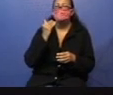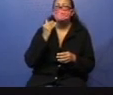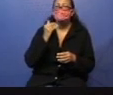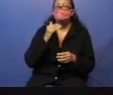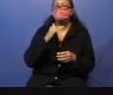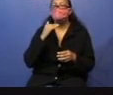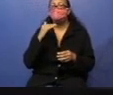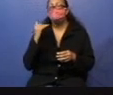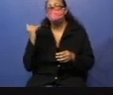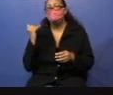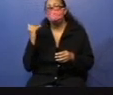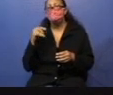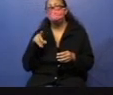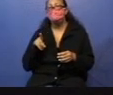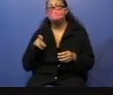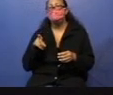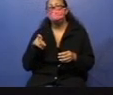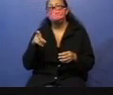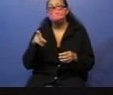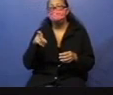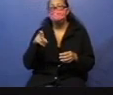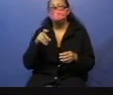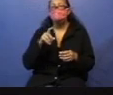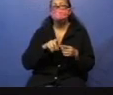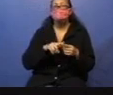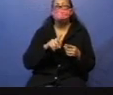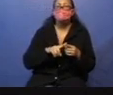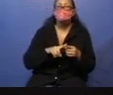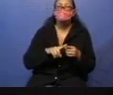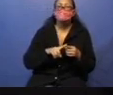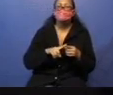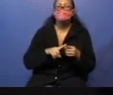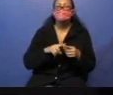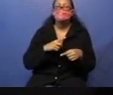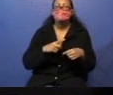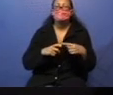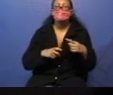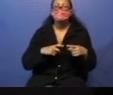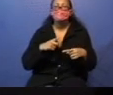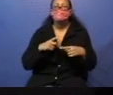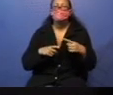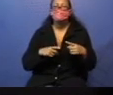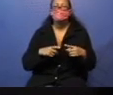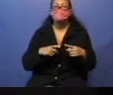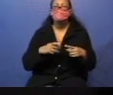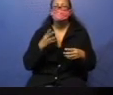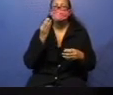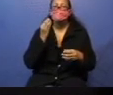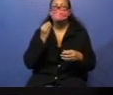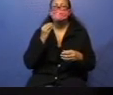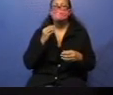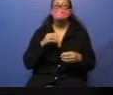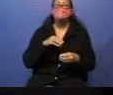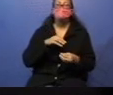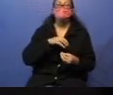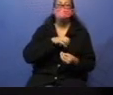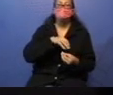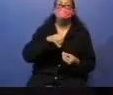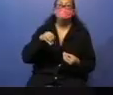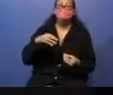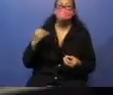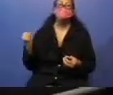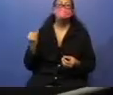morre por causa da bactéria que está ali. Então, as bactérias, como os fungos, são importantes. Olha que